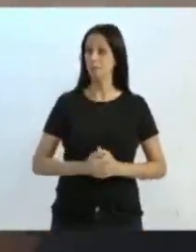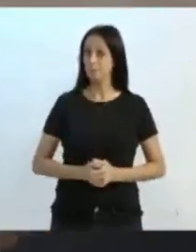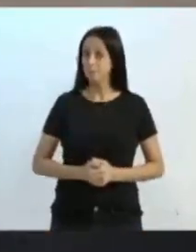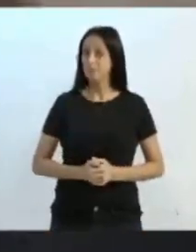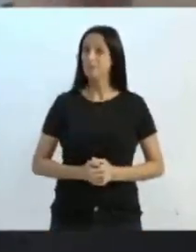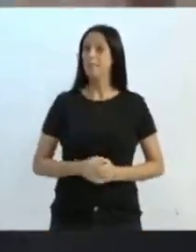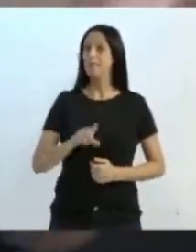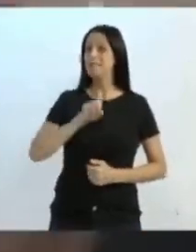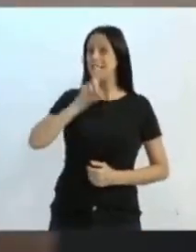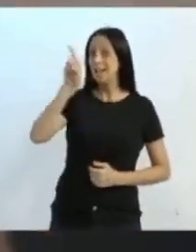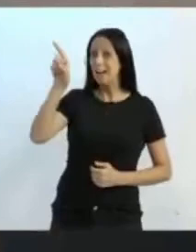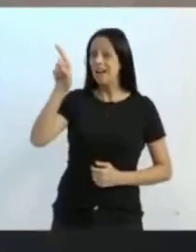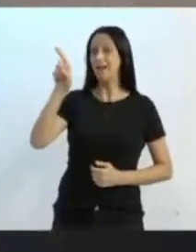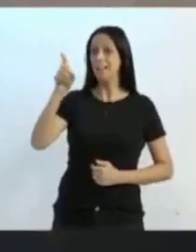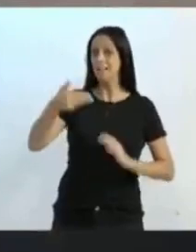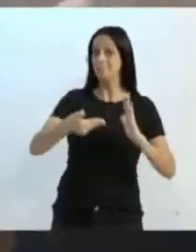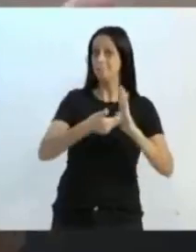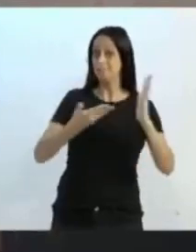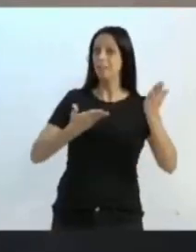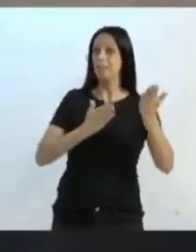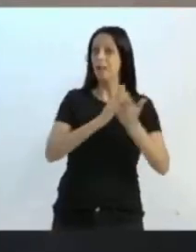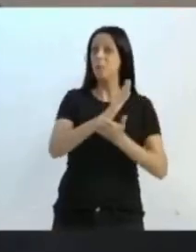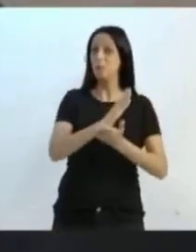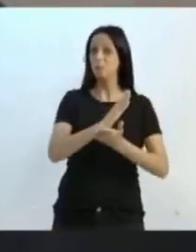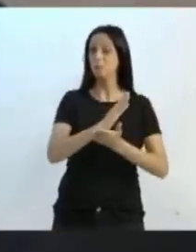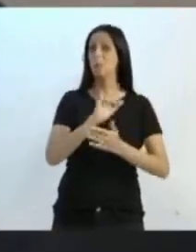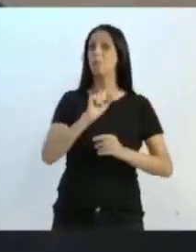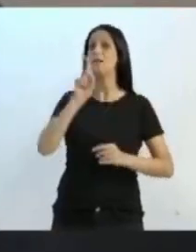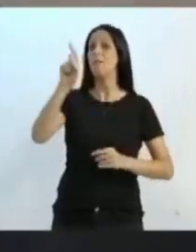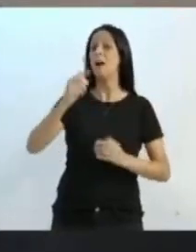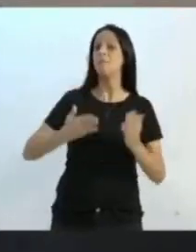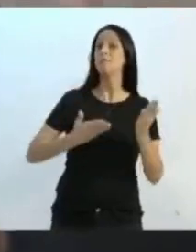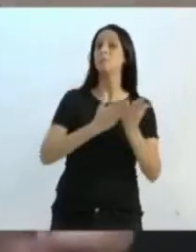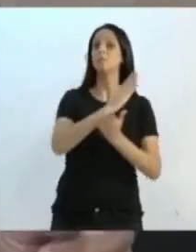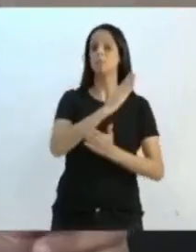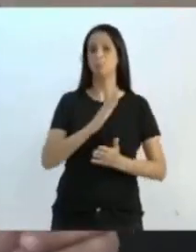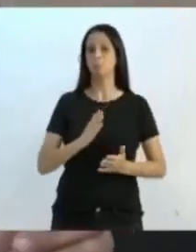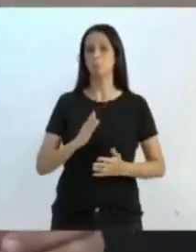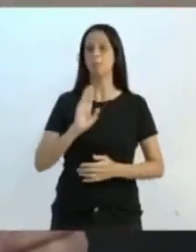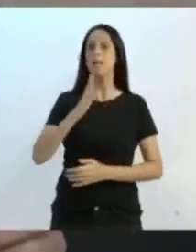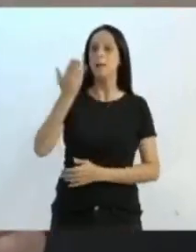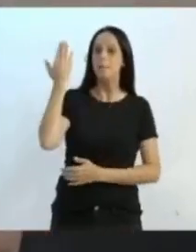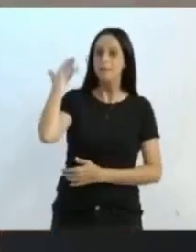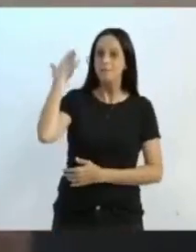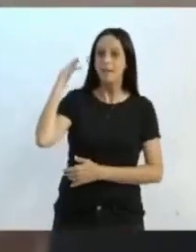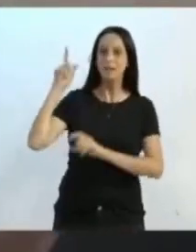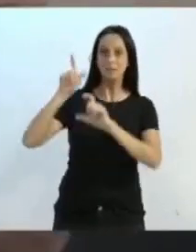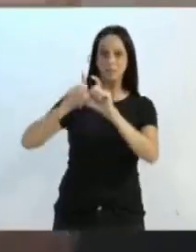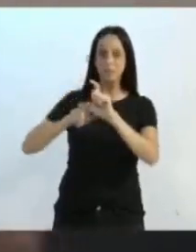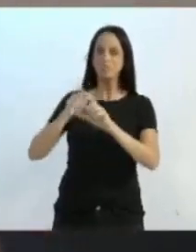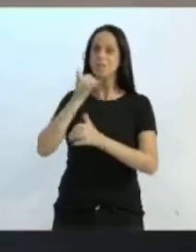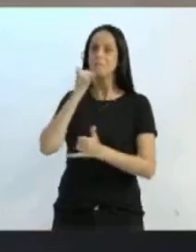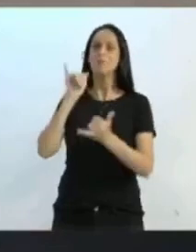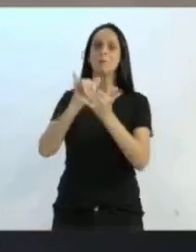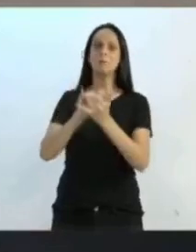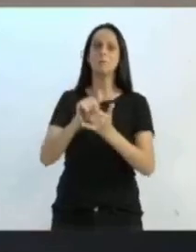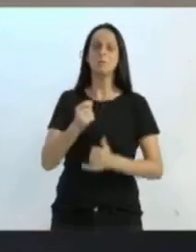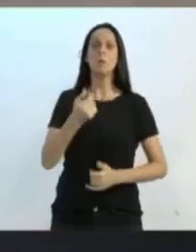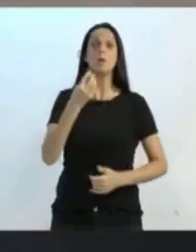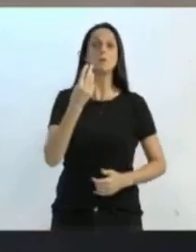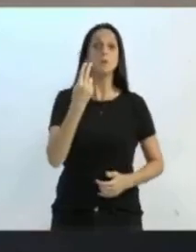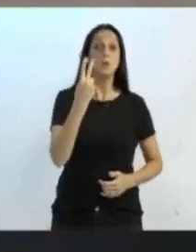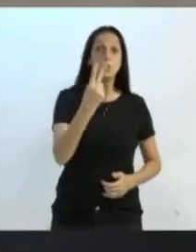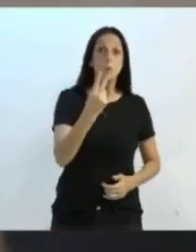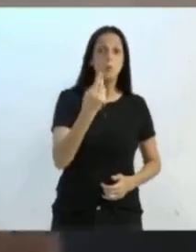e acabou, pelo Senado agora também aprovou, perdão de dívidas de quase 2